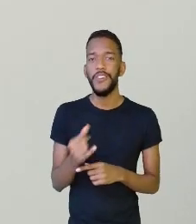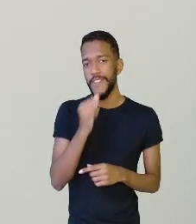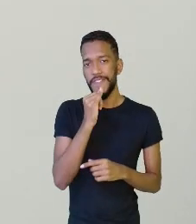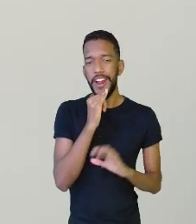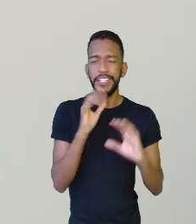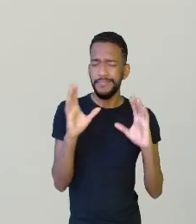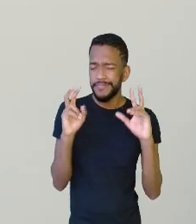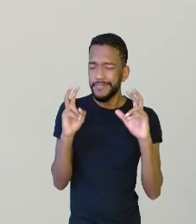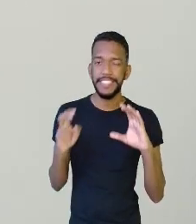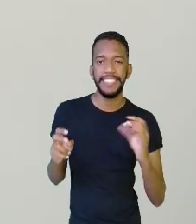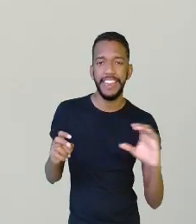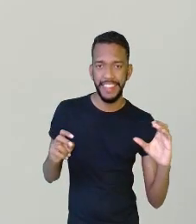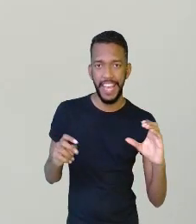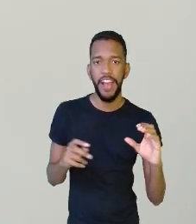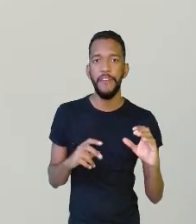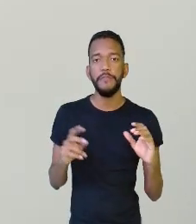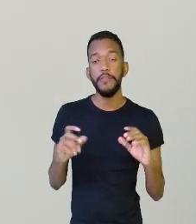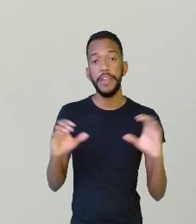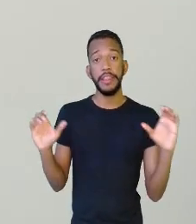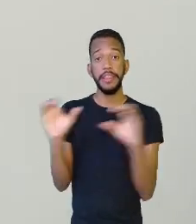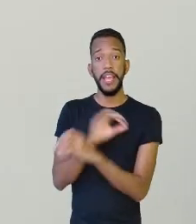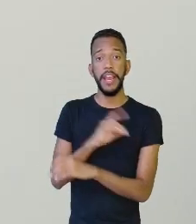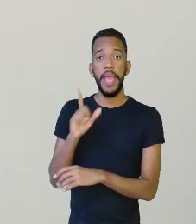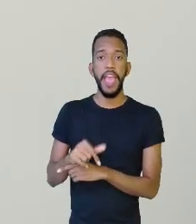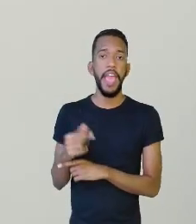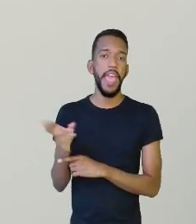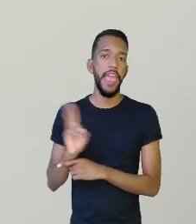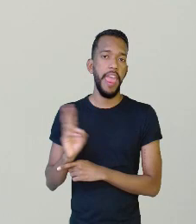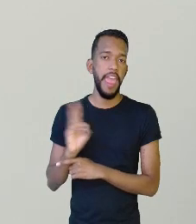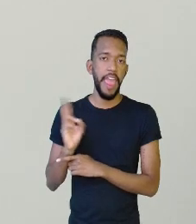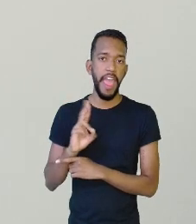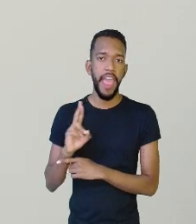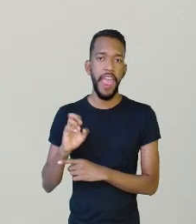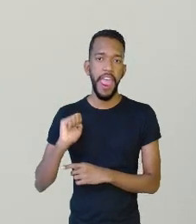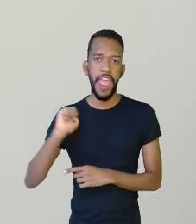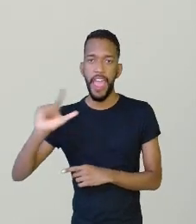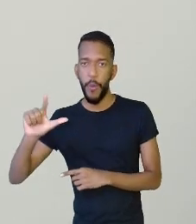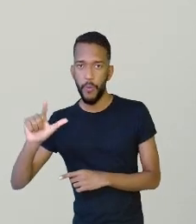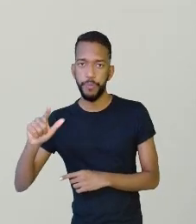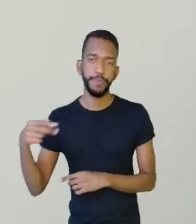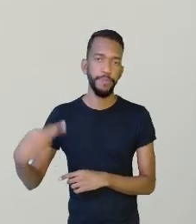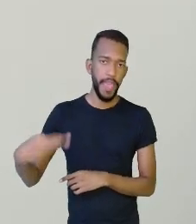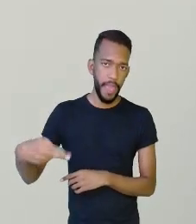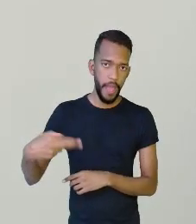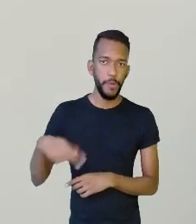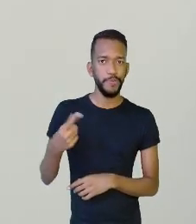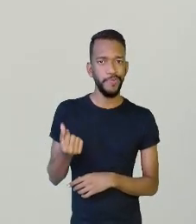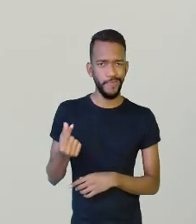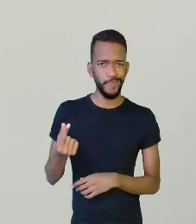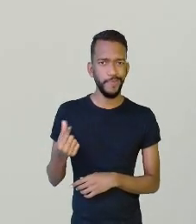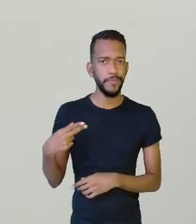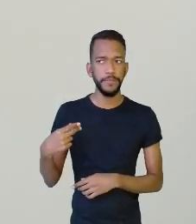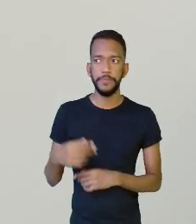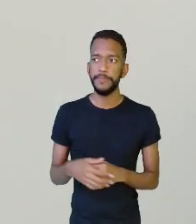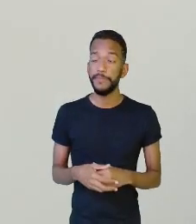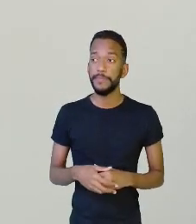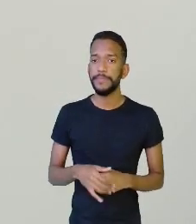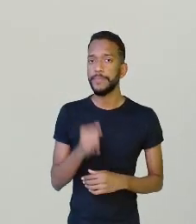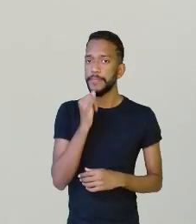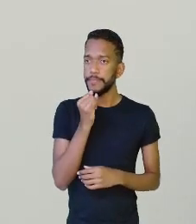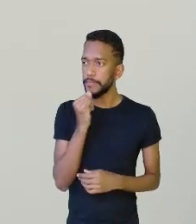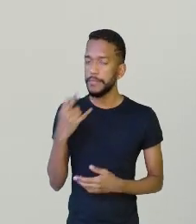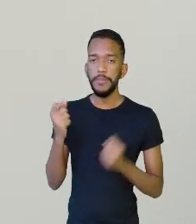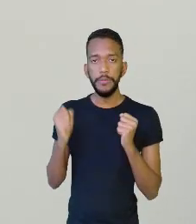dos centavos. A parte inteira é a parte do real. Nessa imagem, eu posso exemplificar para